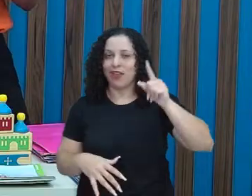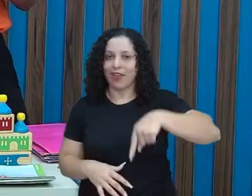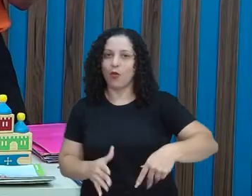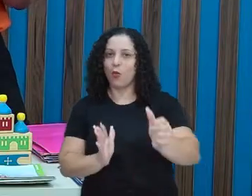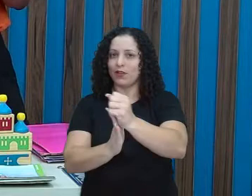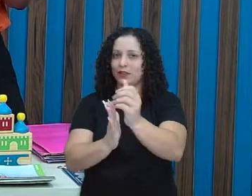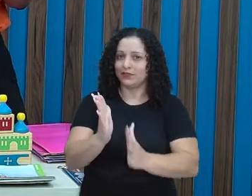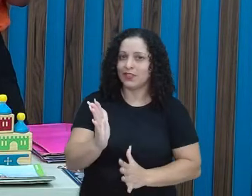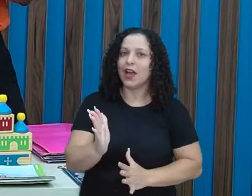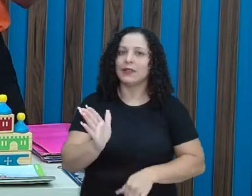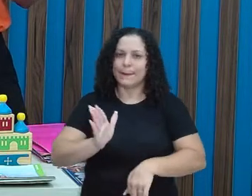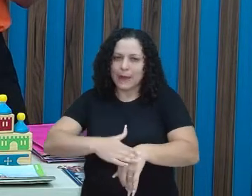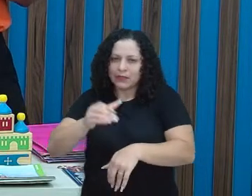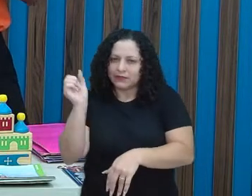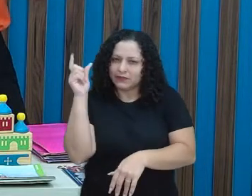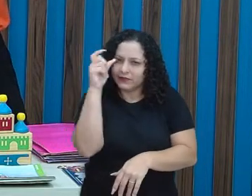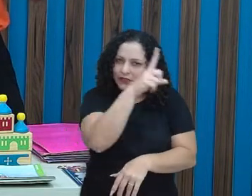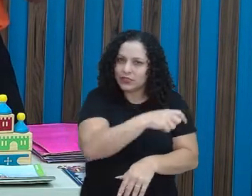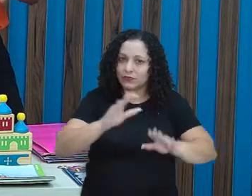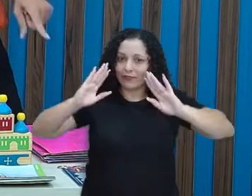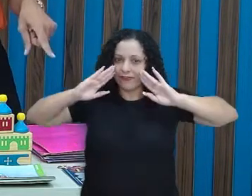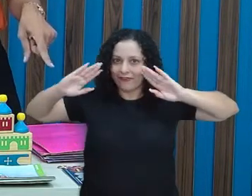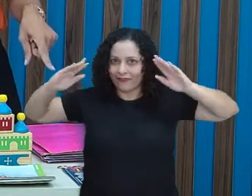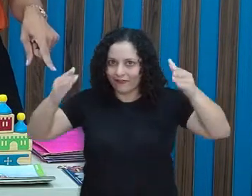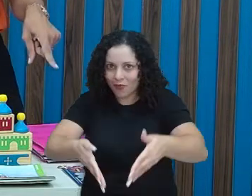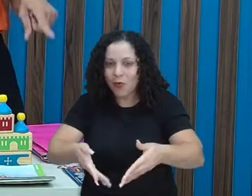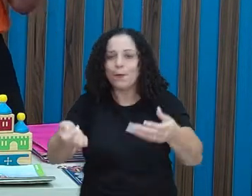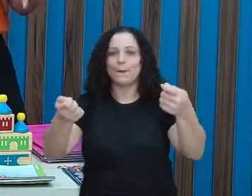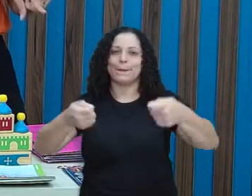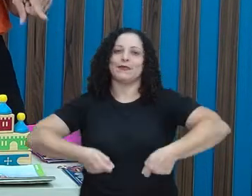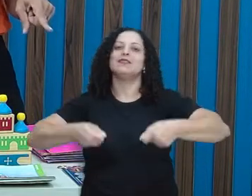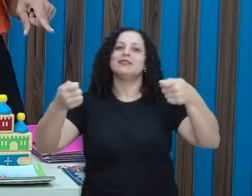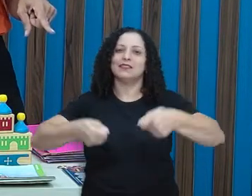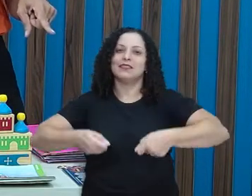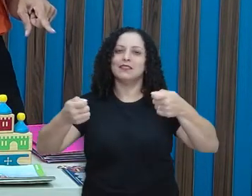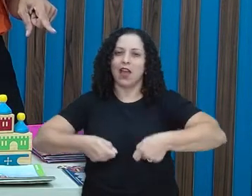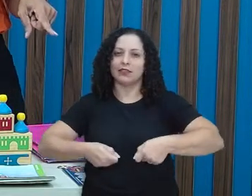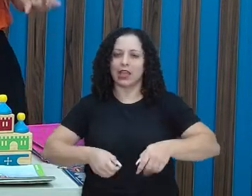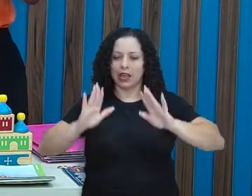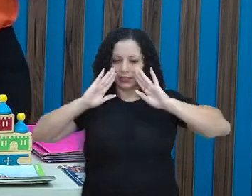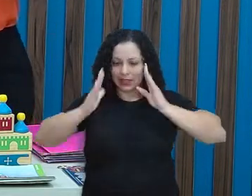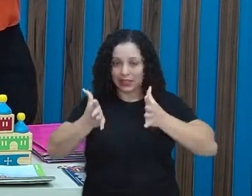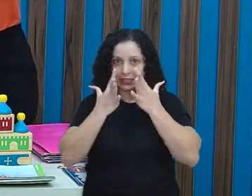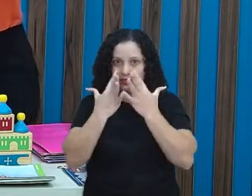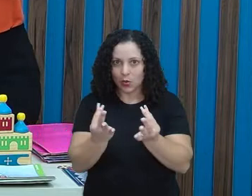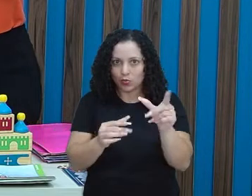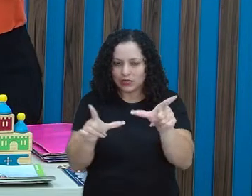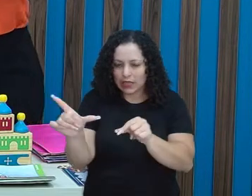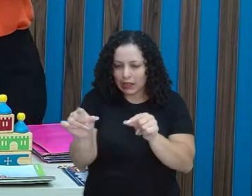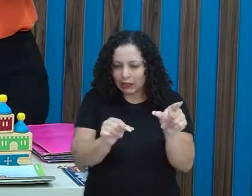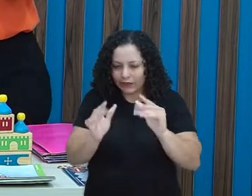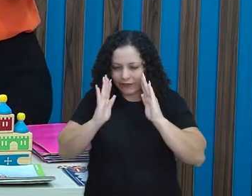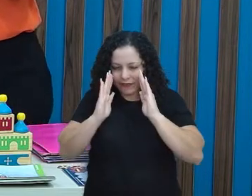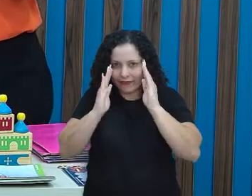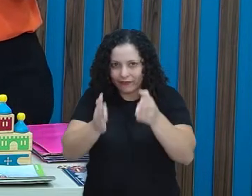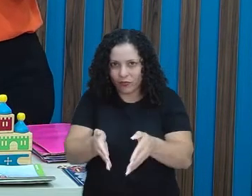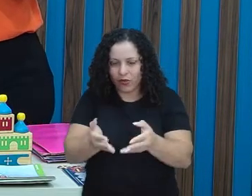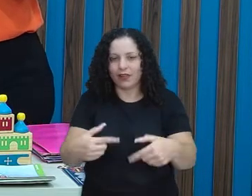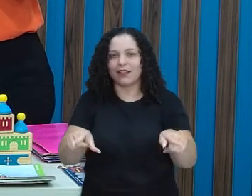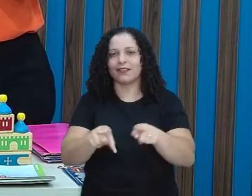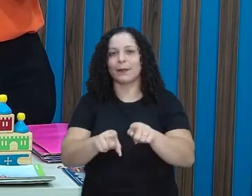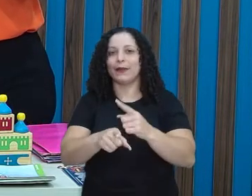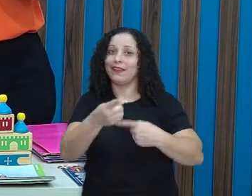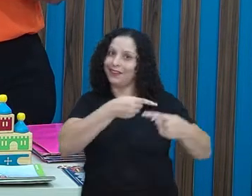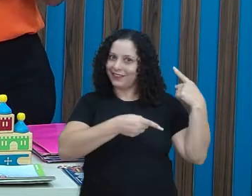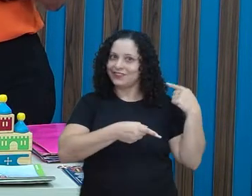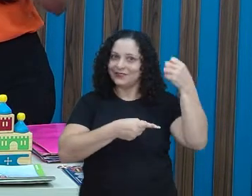atividade complexa que exige, além da atenção seletiva, aquela outra que a gente trabalhou no programa